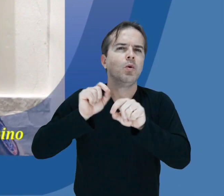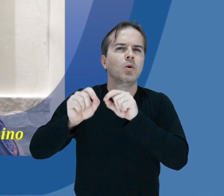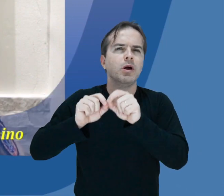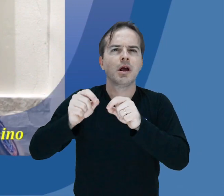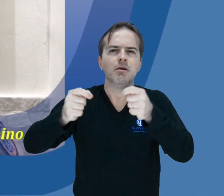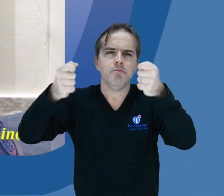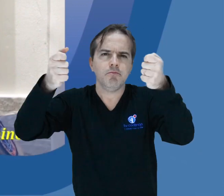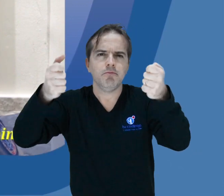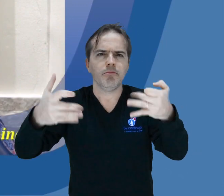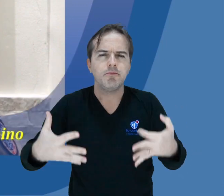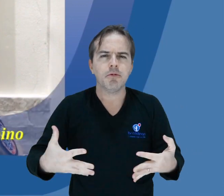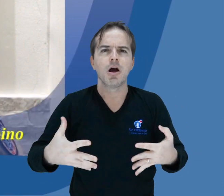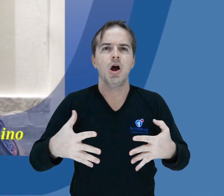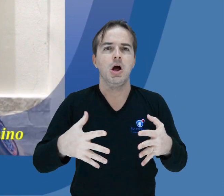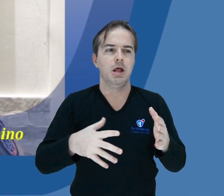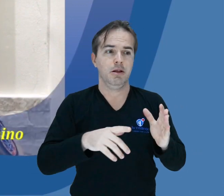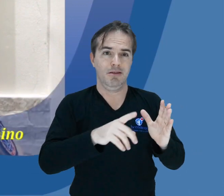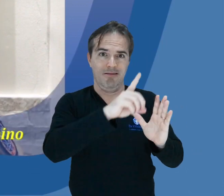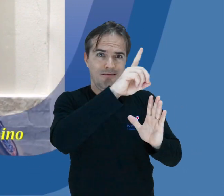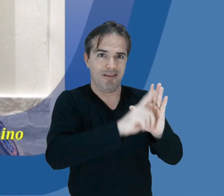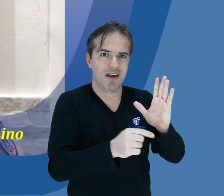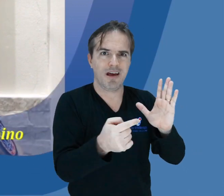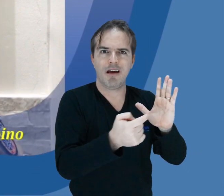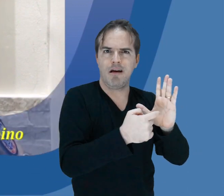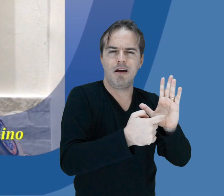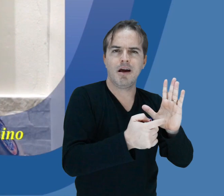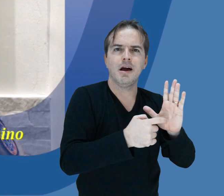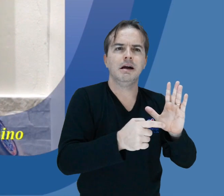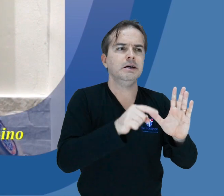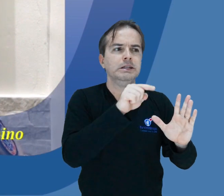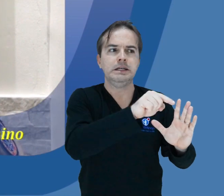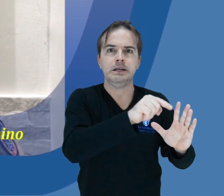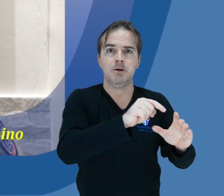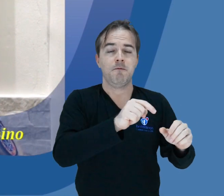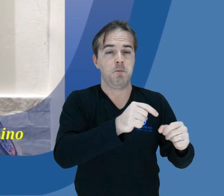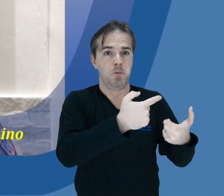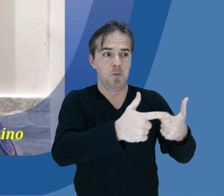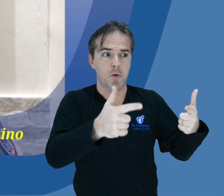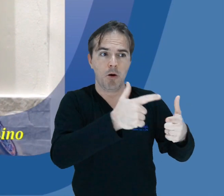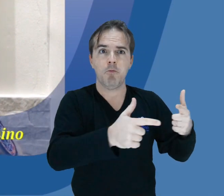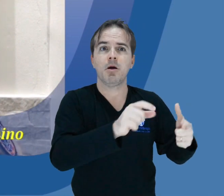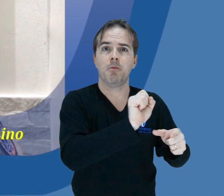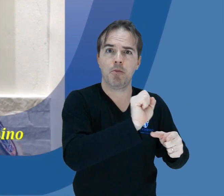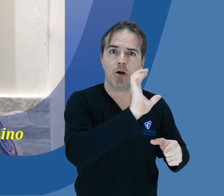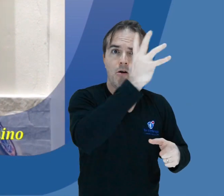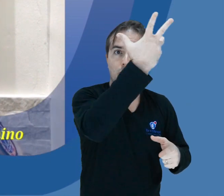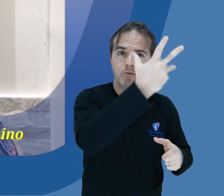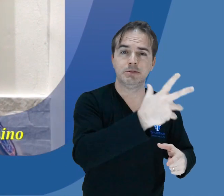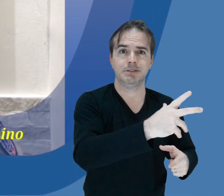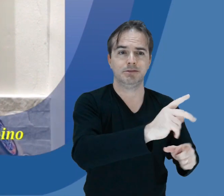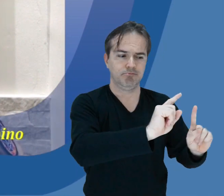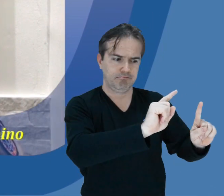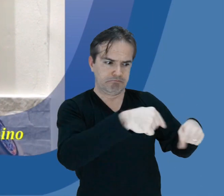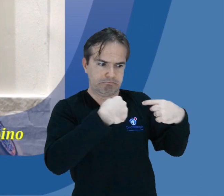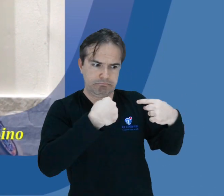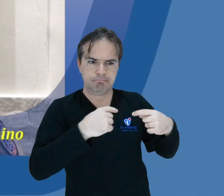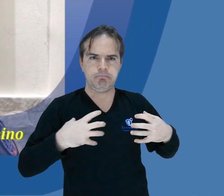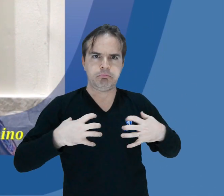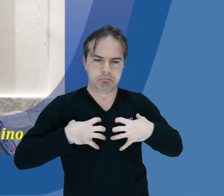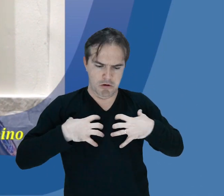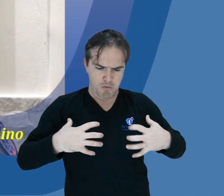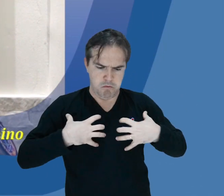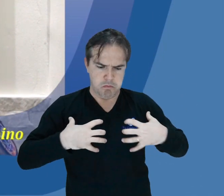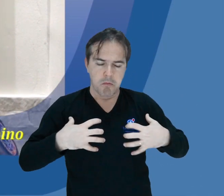e principalmente porque esse vírus ele causa problemas no sistema respiratório das pessoas em uma